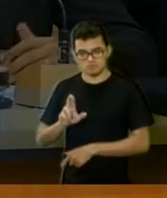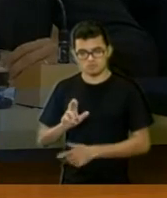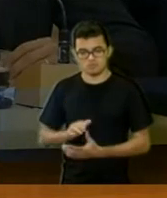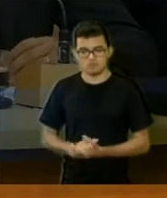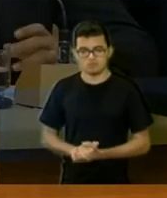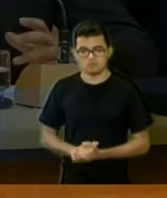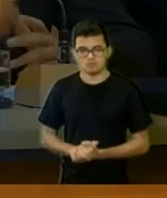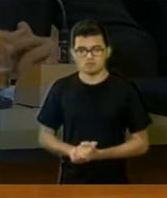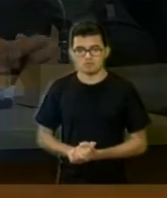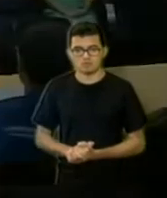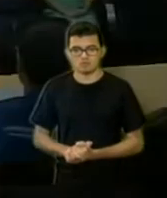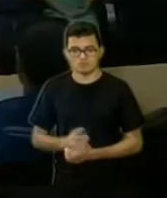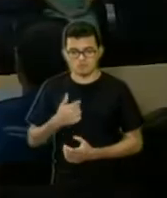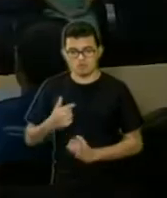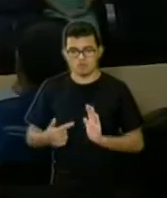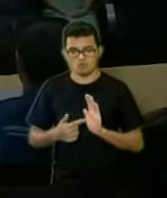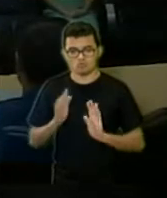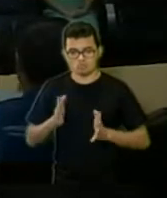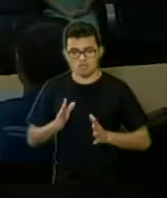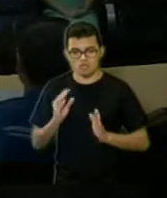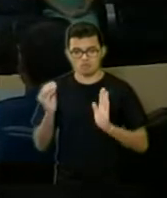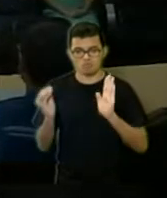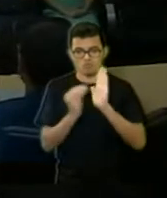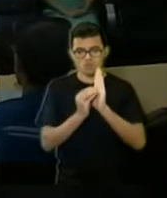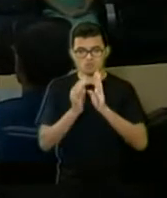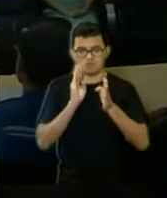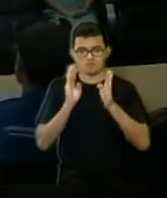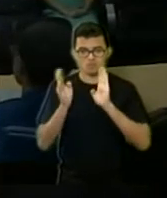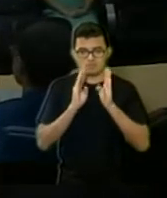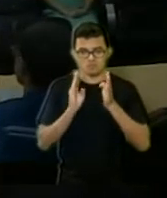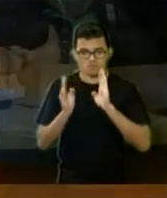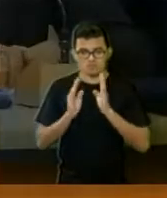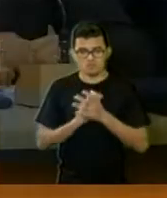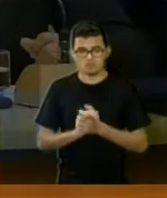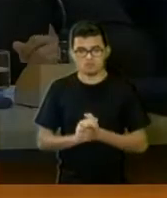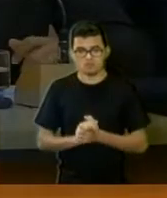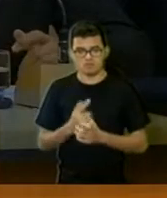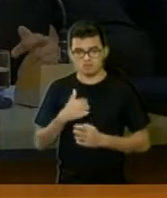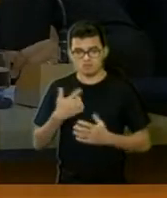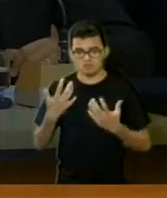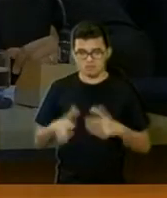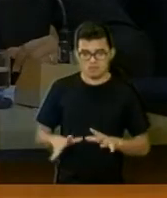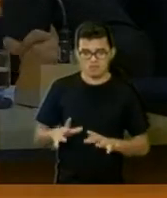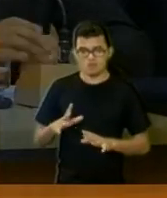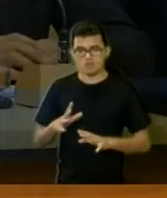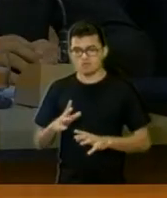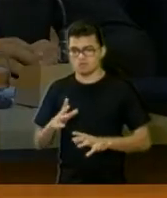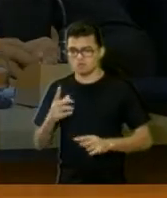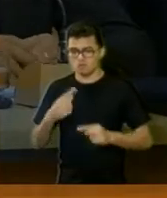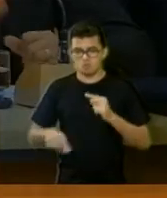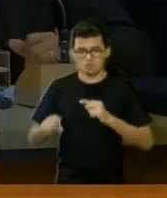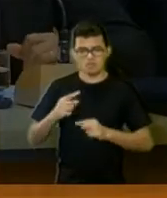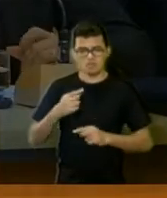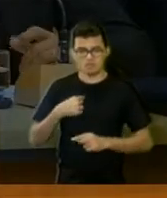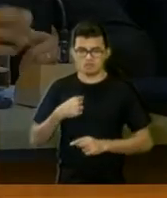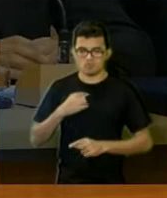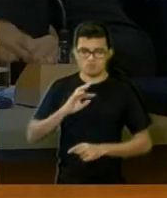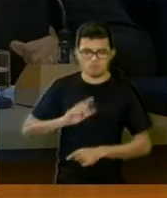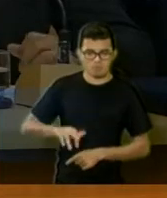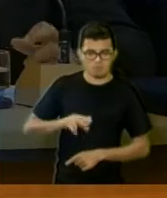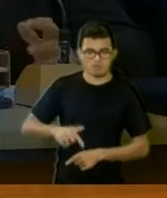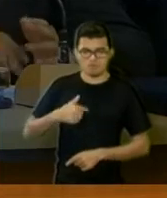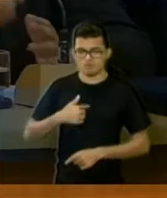até, né, postei lá no meu Facebook, pô, não quero mais saber desse negócio, não é para mim, né, vou parar